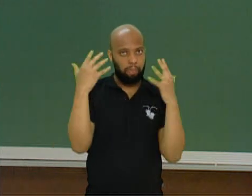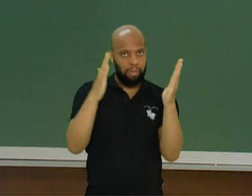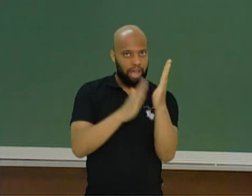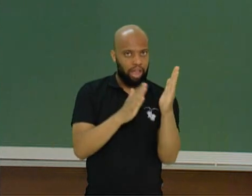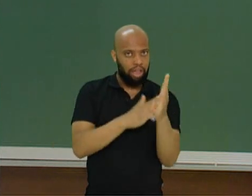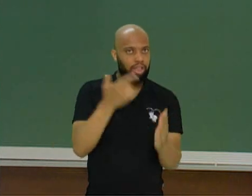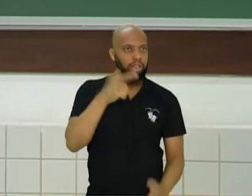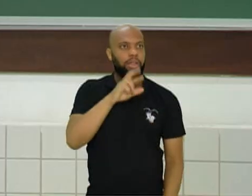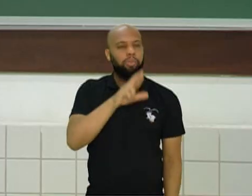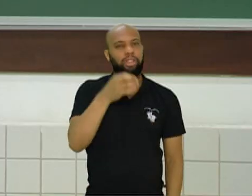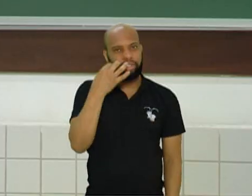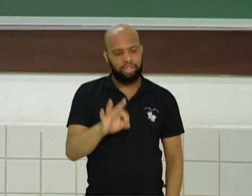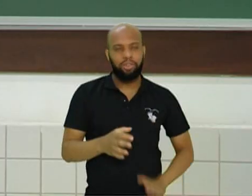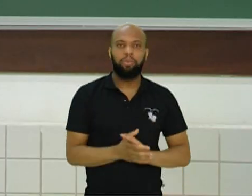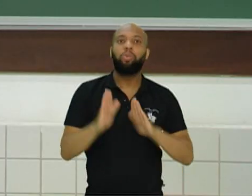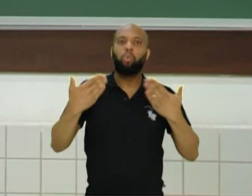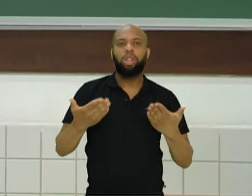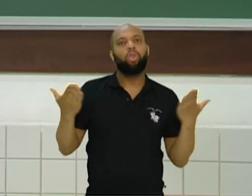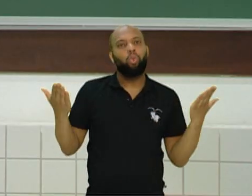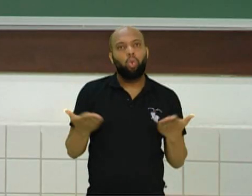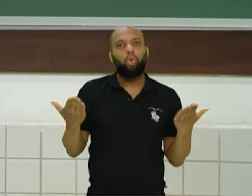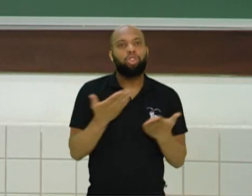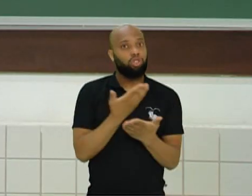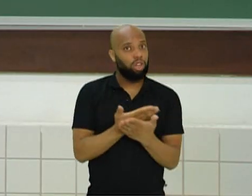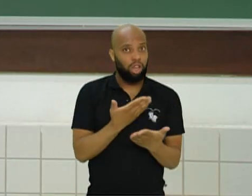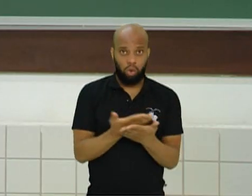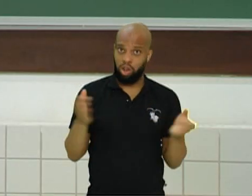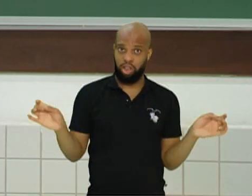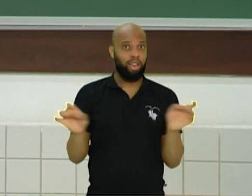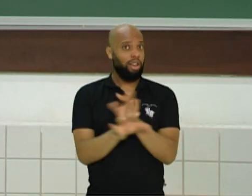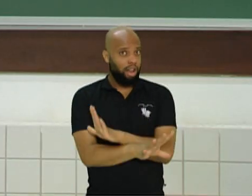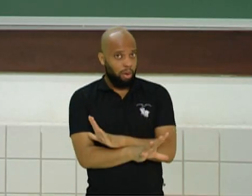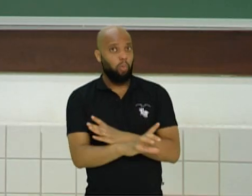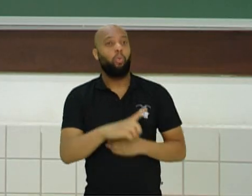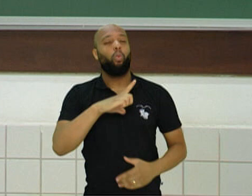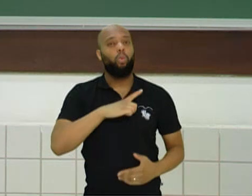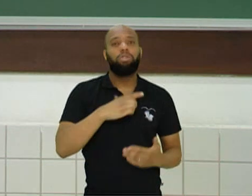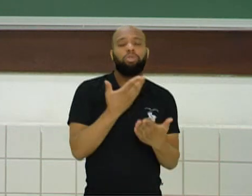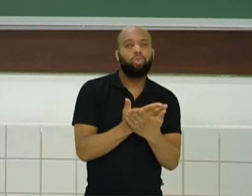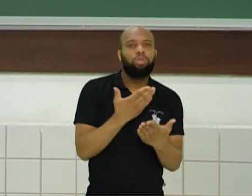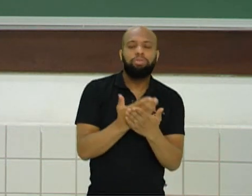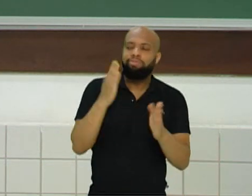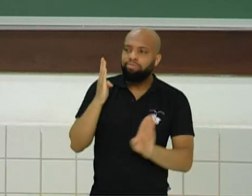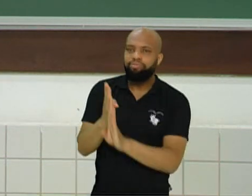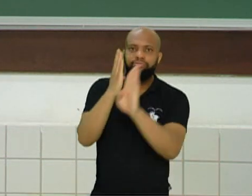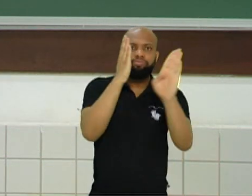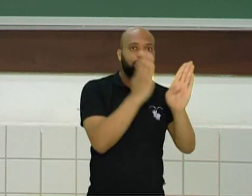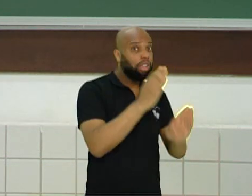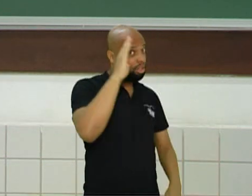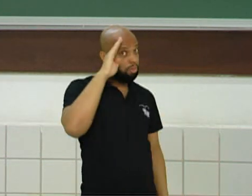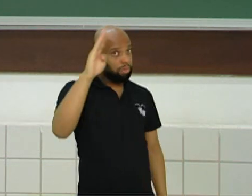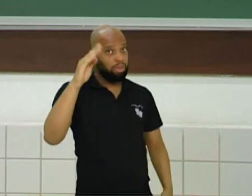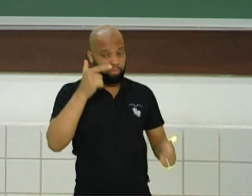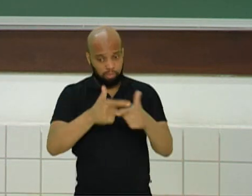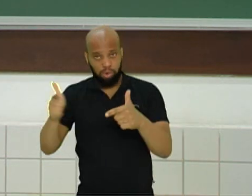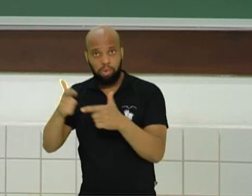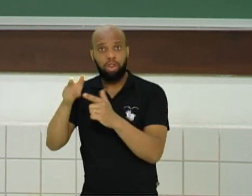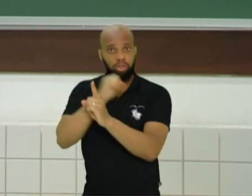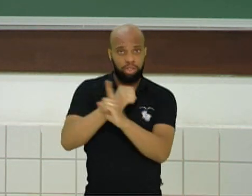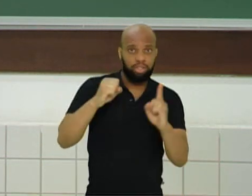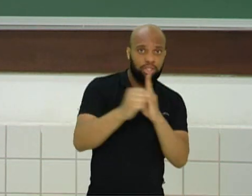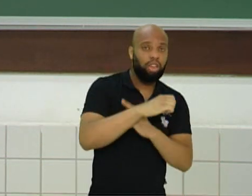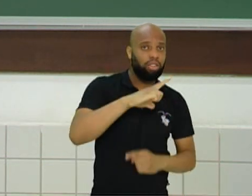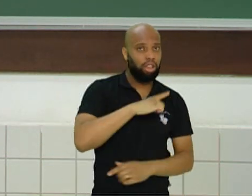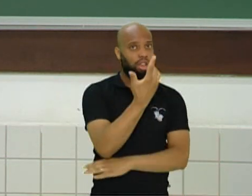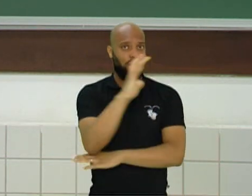quem acertou. Bom, gente, essa foi a aula de hoje, né, onde nós podemos identificar os principais problemas sociais